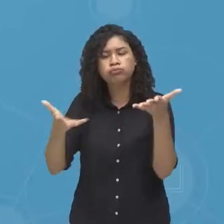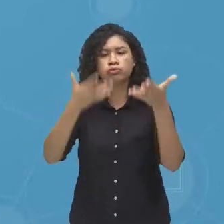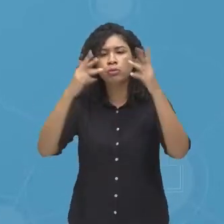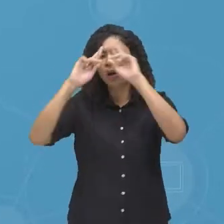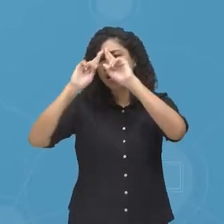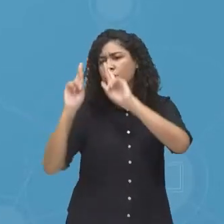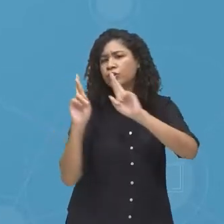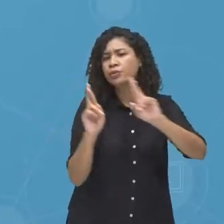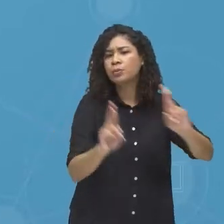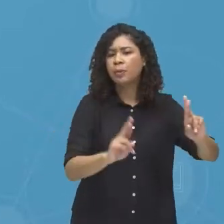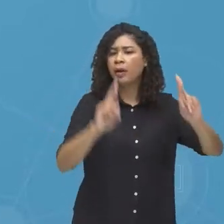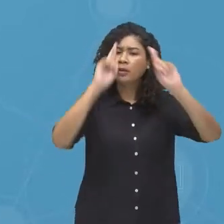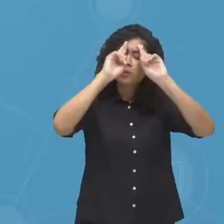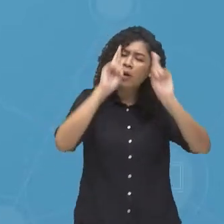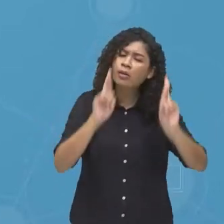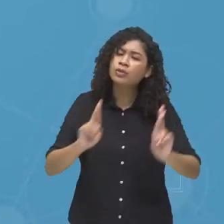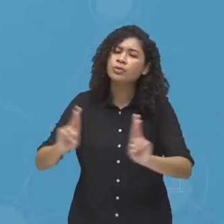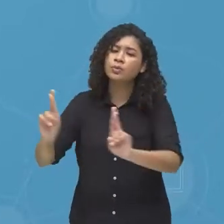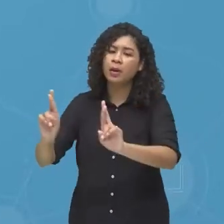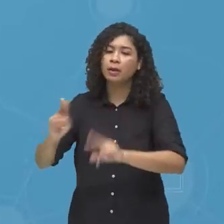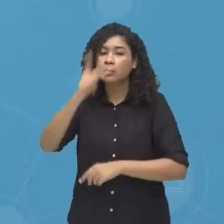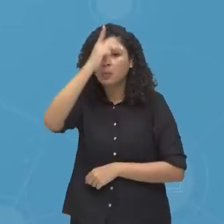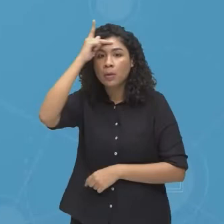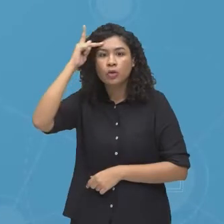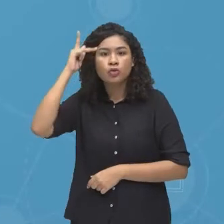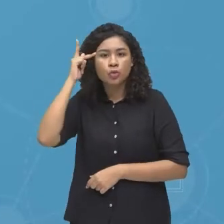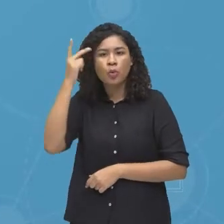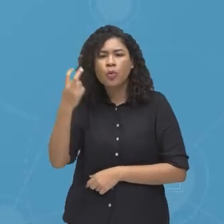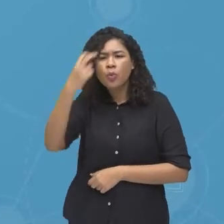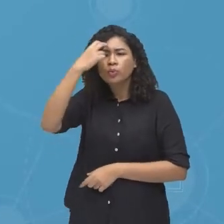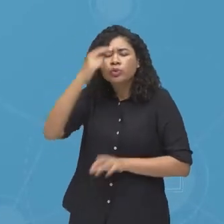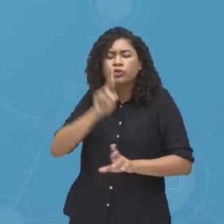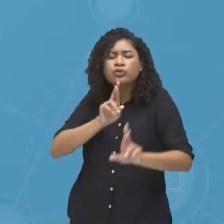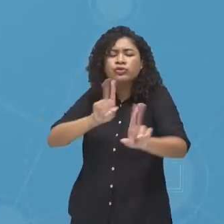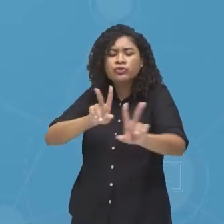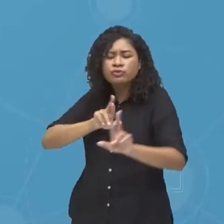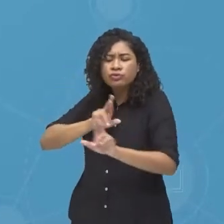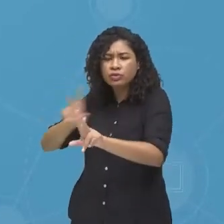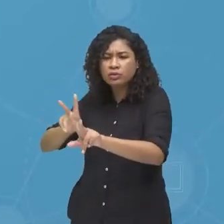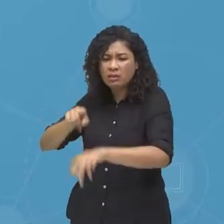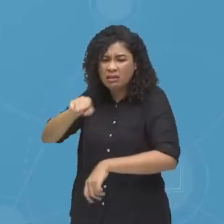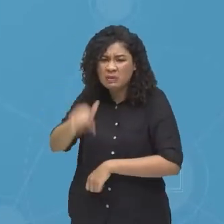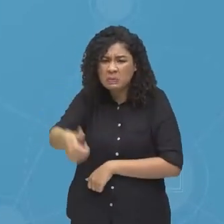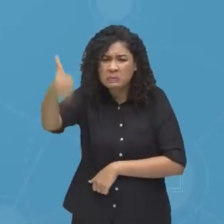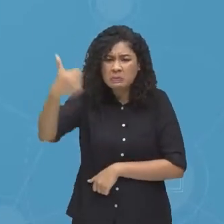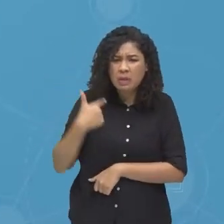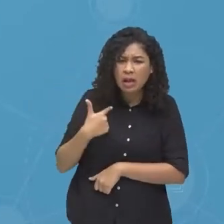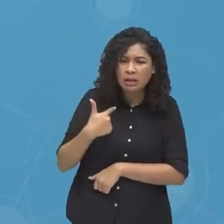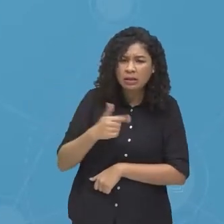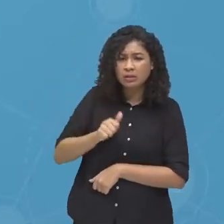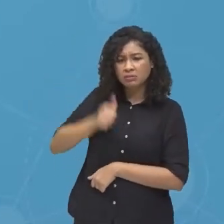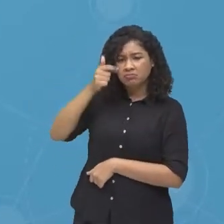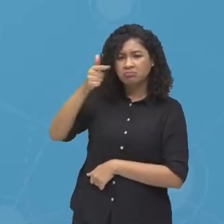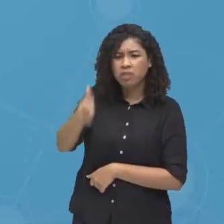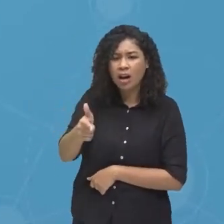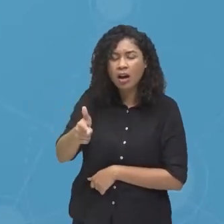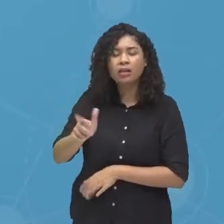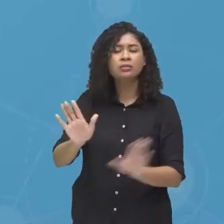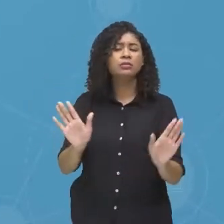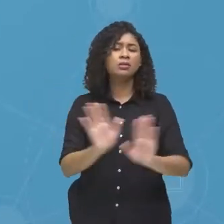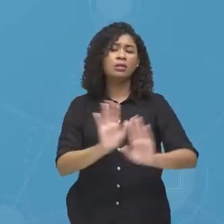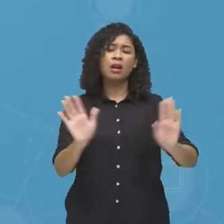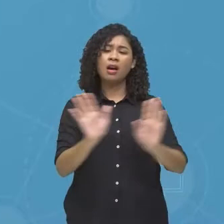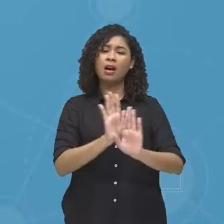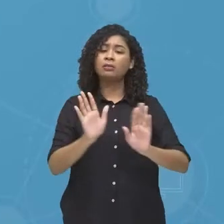que ele tenha uma cultura diferente. A cultura do outro não é melhor ou pior. Ela é diferente e deve